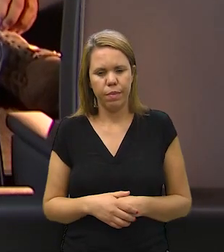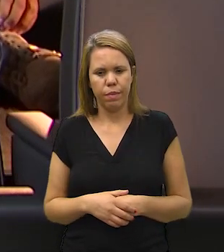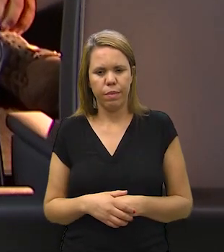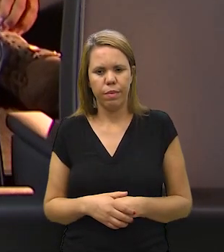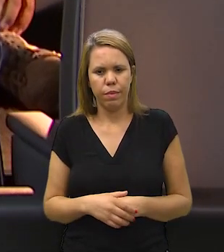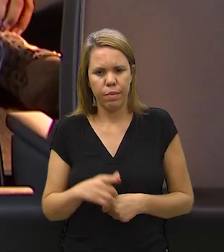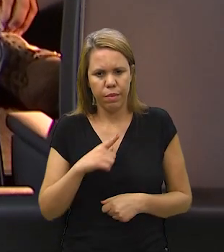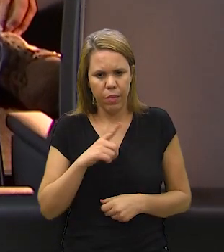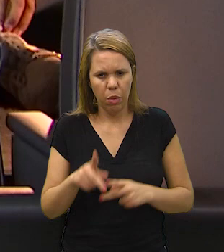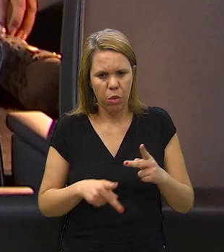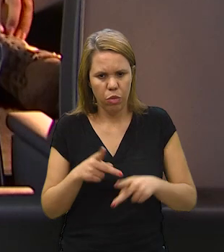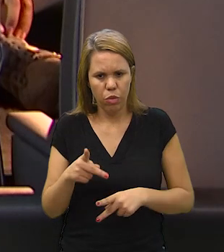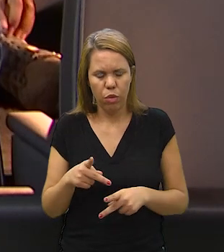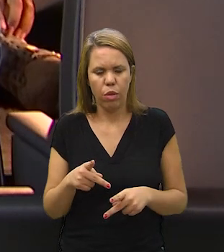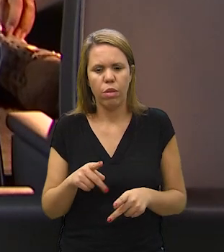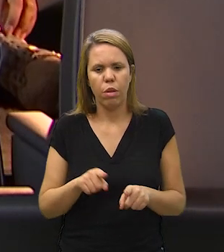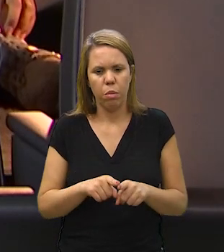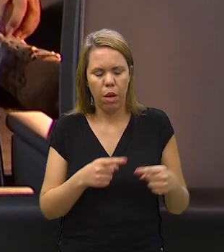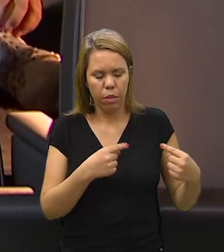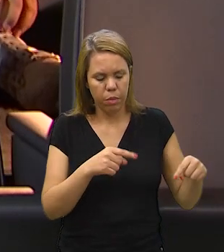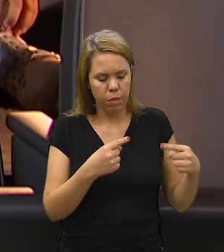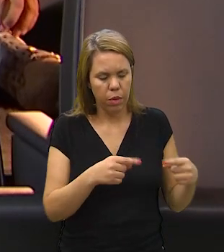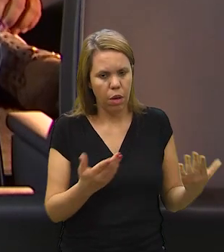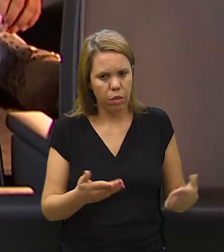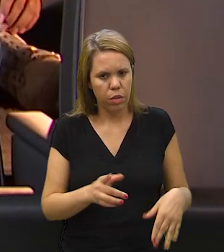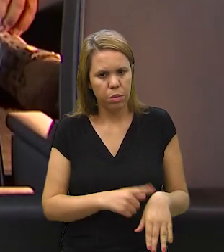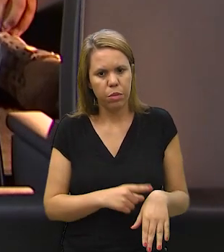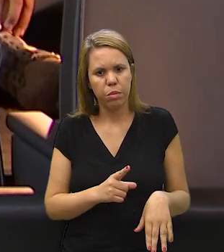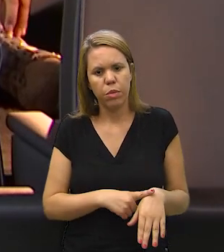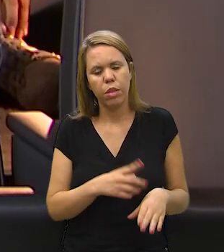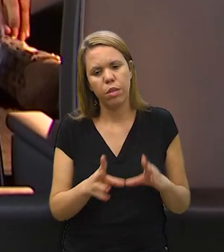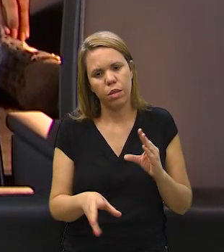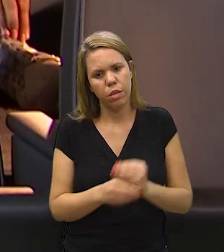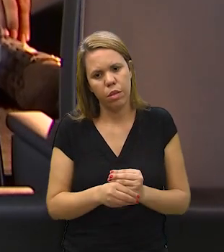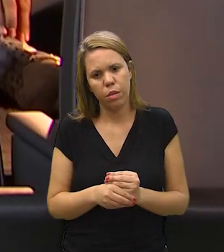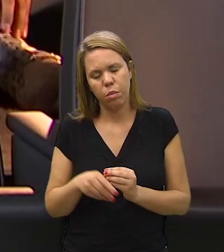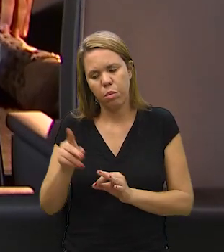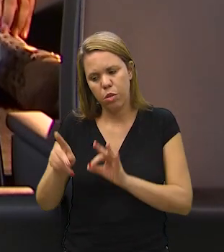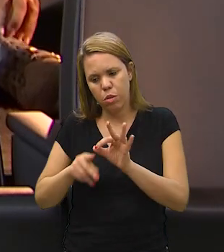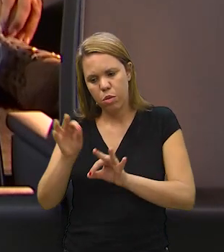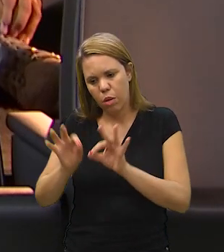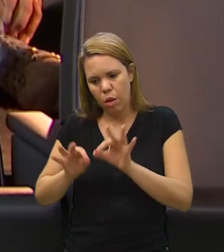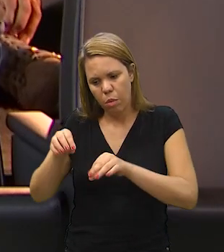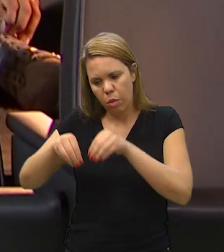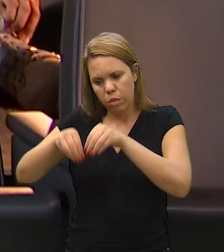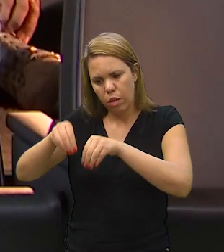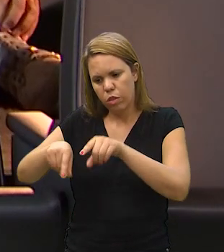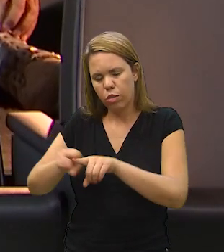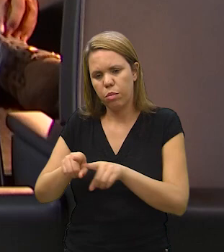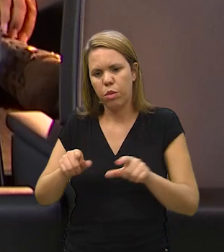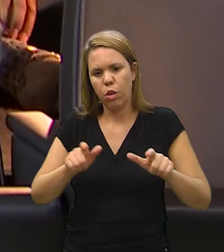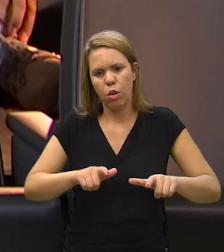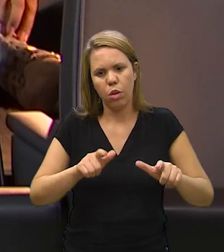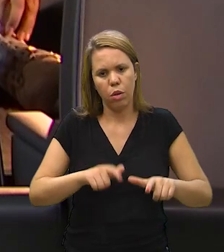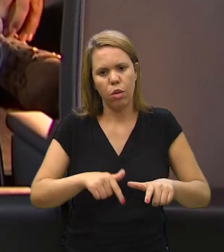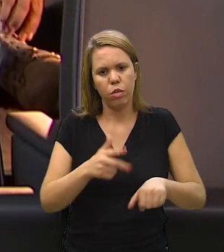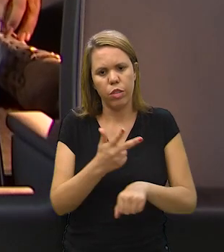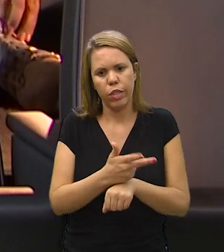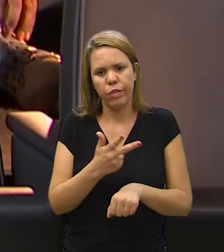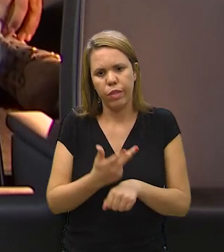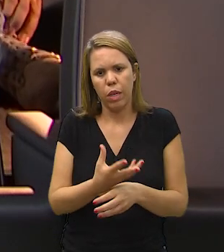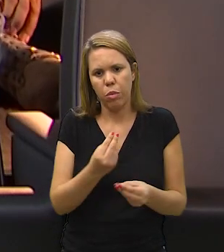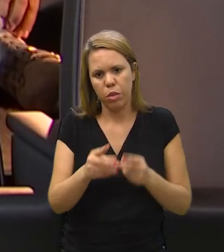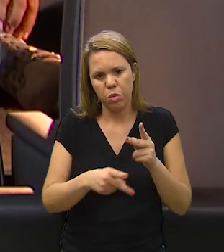30. Né? Porque a gente tem o pessoal que está compondo a trilha sonora nesse exato momento, o pessoal da montagem também. No set a gente tinha por base umas